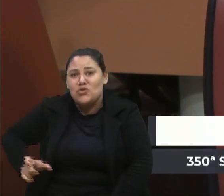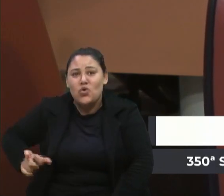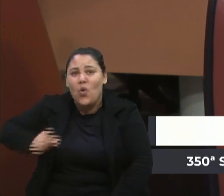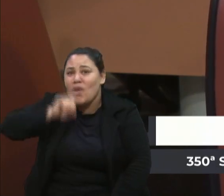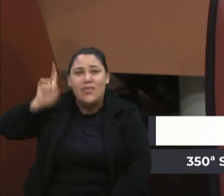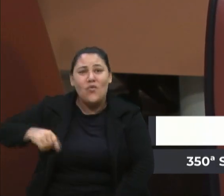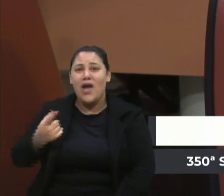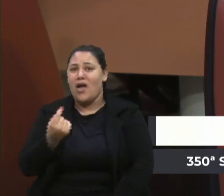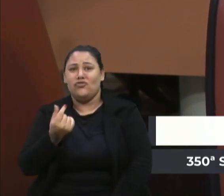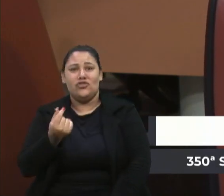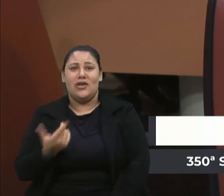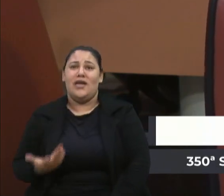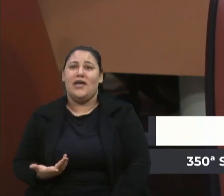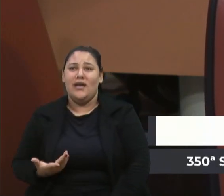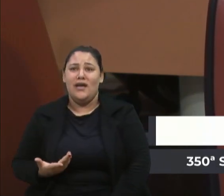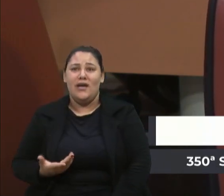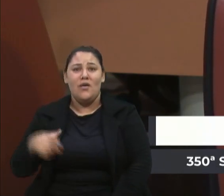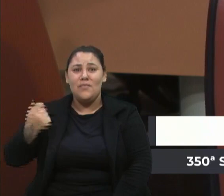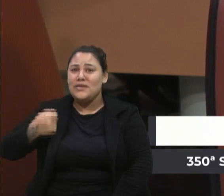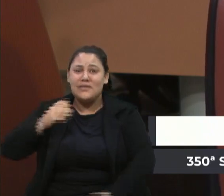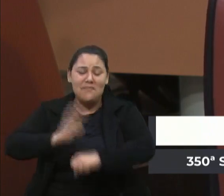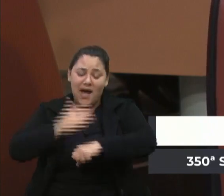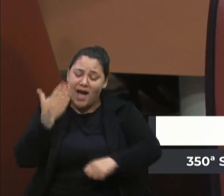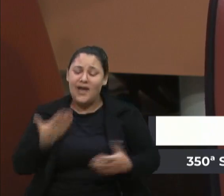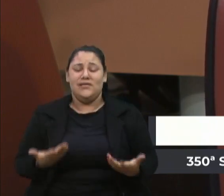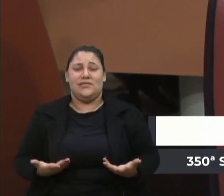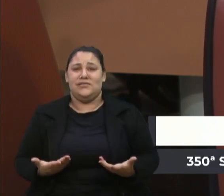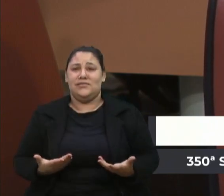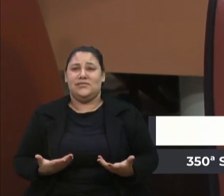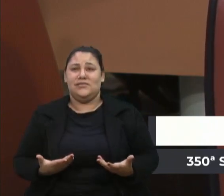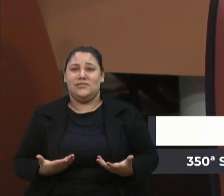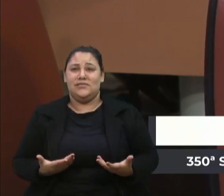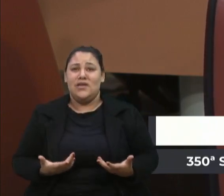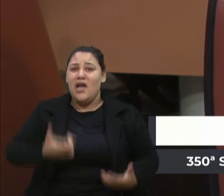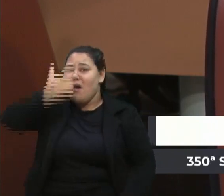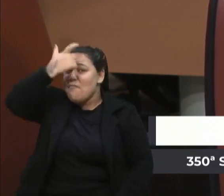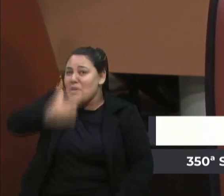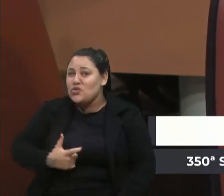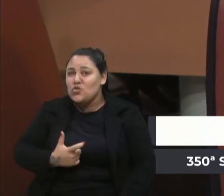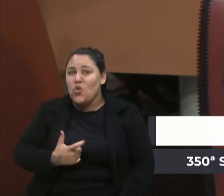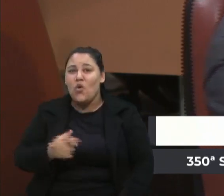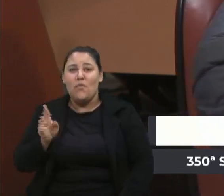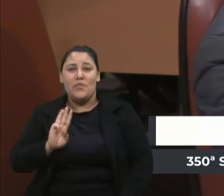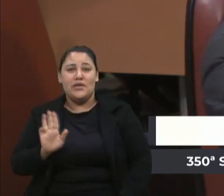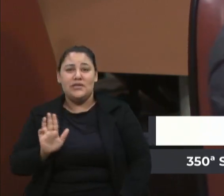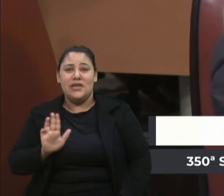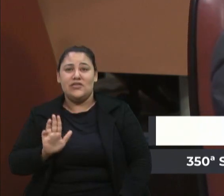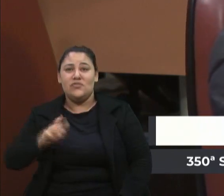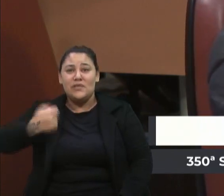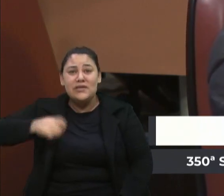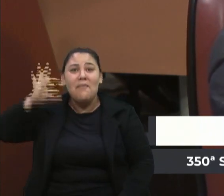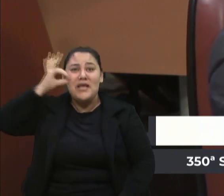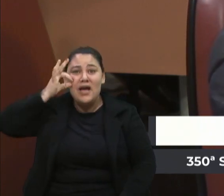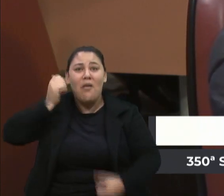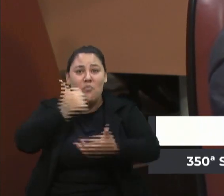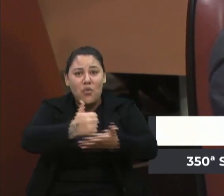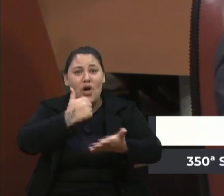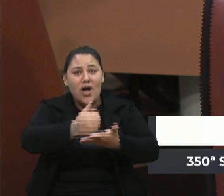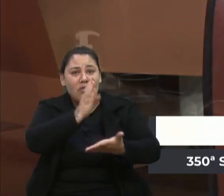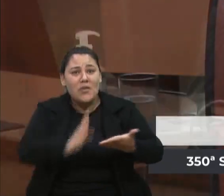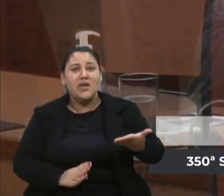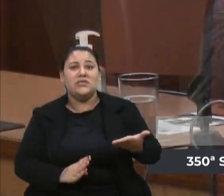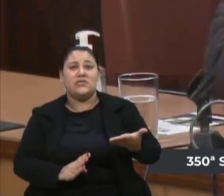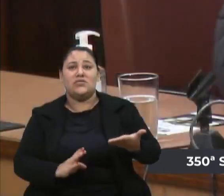veio o recurso e precisa mais, não é isso. É a figura do presidente que tem que estar ali. A minha opinião,